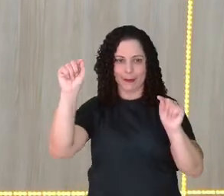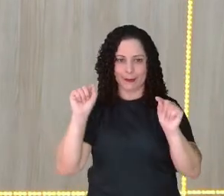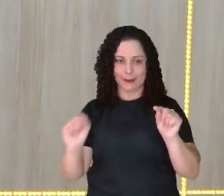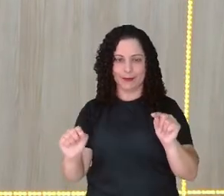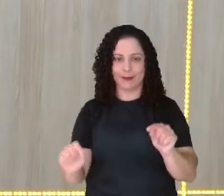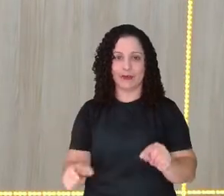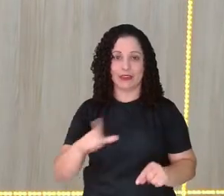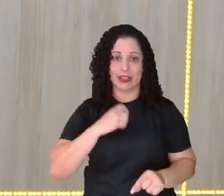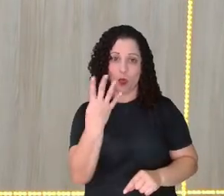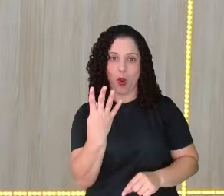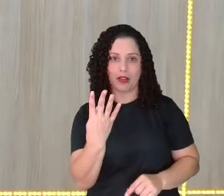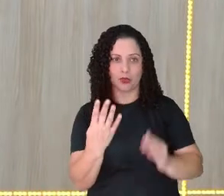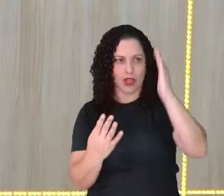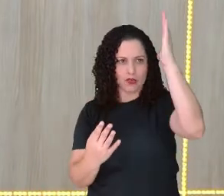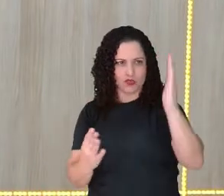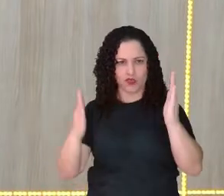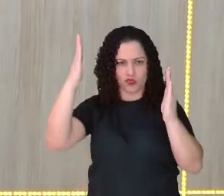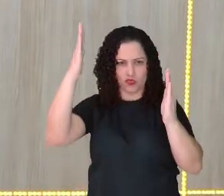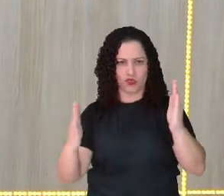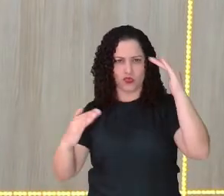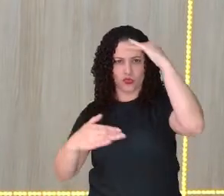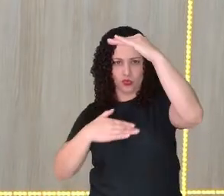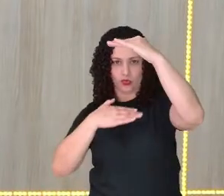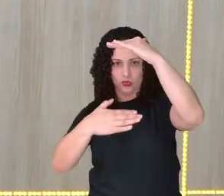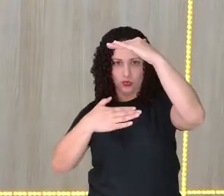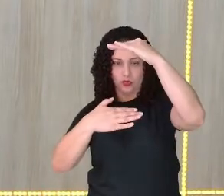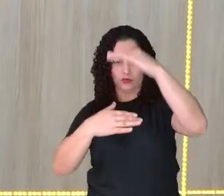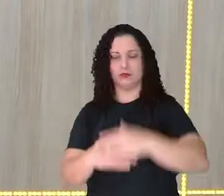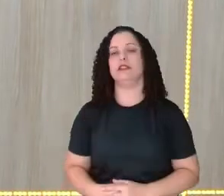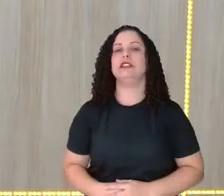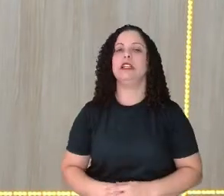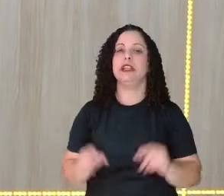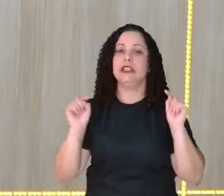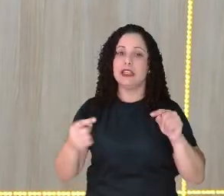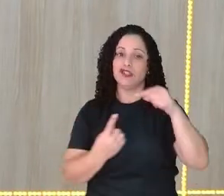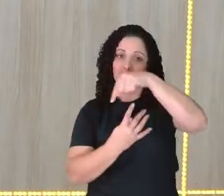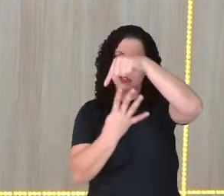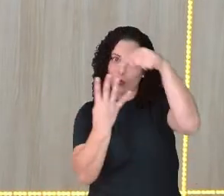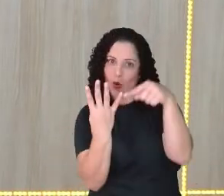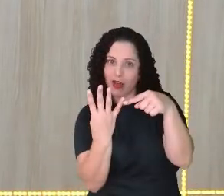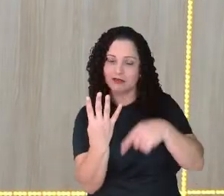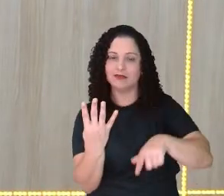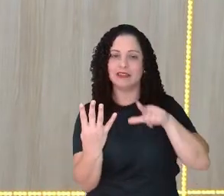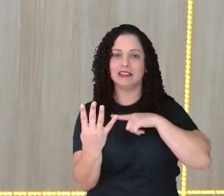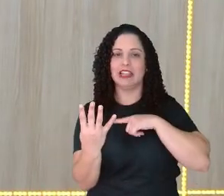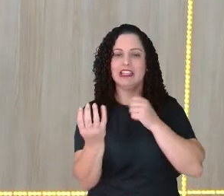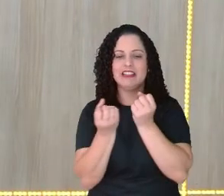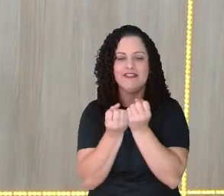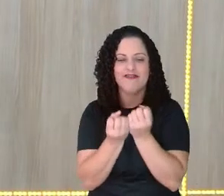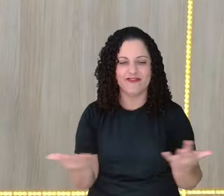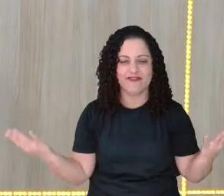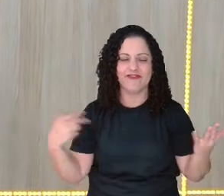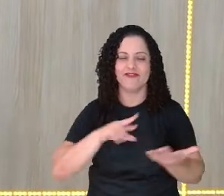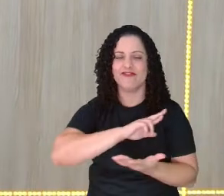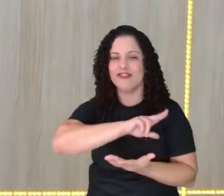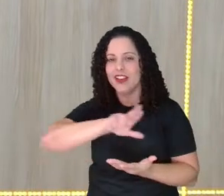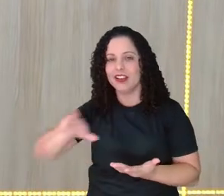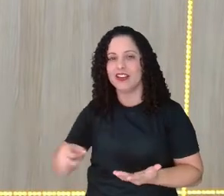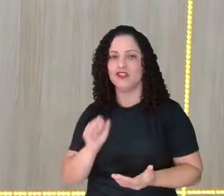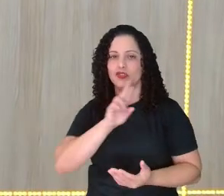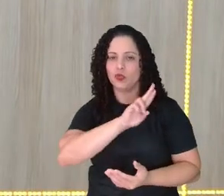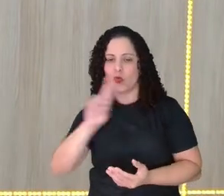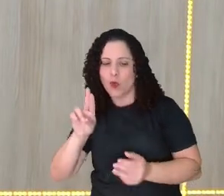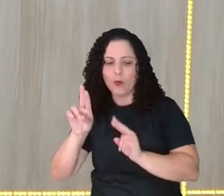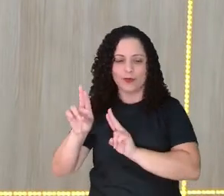quadrilátero, tá? E note que os quadriláteros, eles têm aí vários outros nomes, tá?